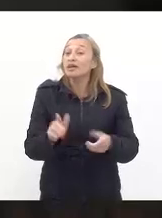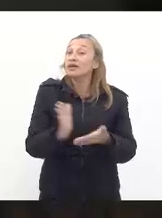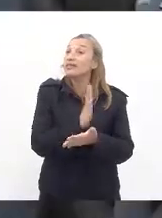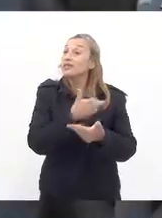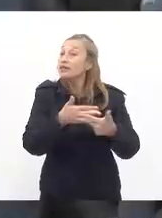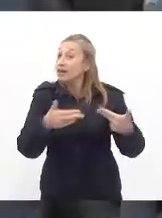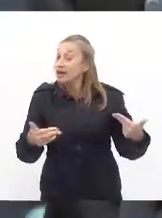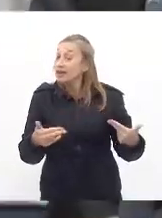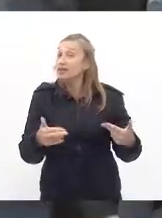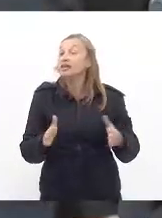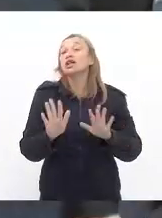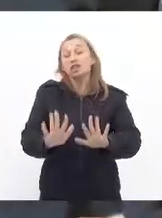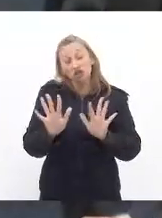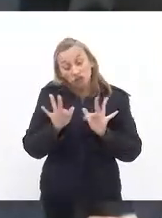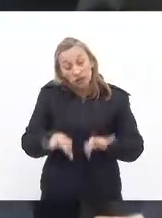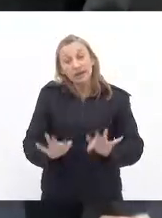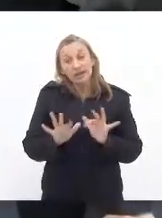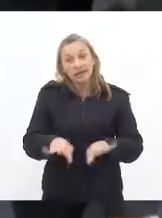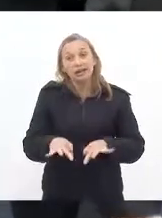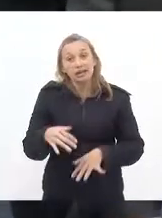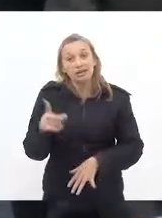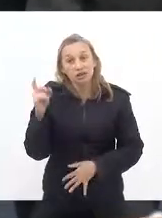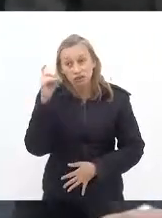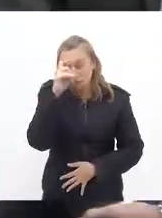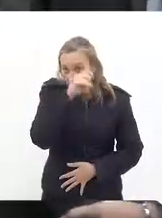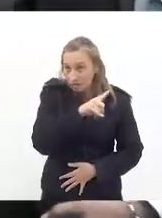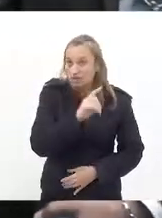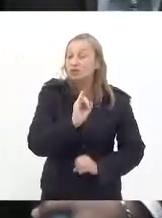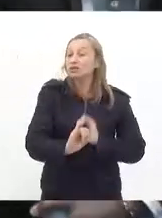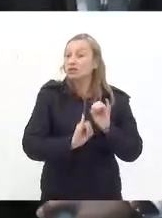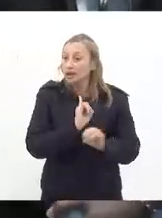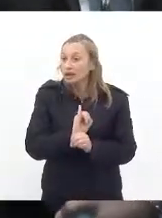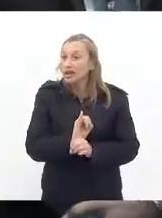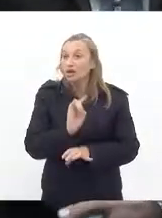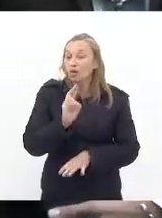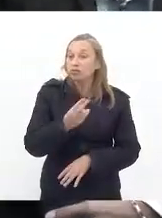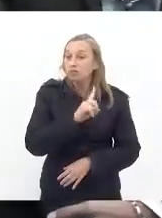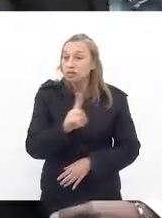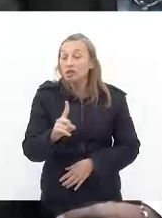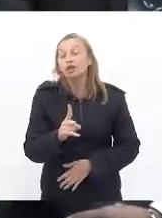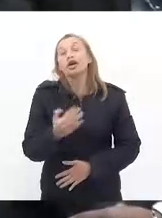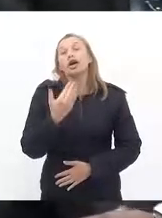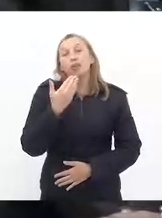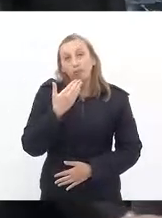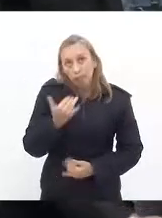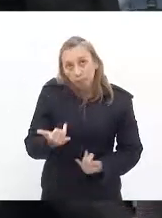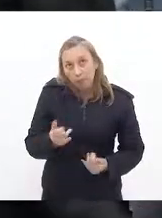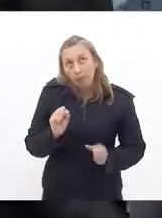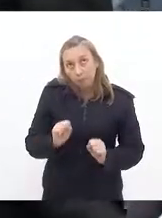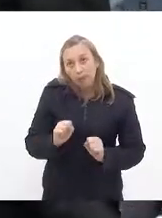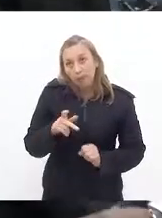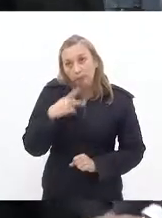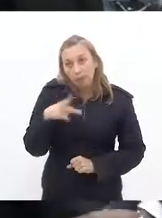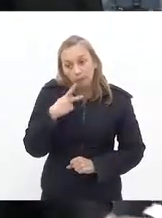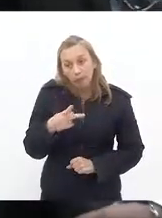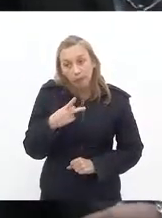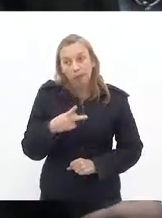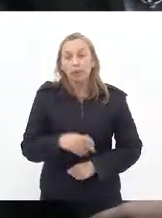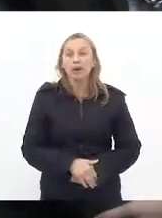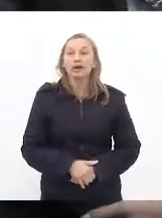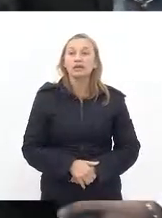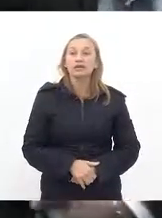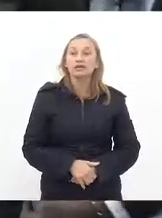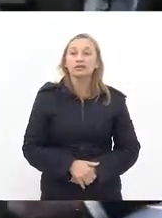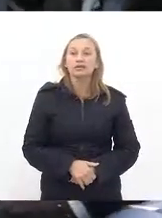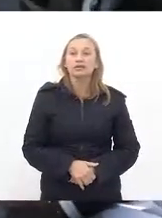vezes fala precisando Deixa eu terminar a dificuldade por favor sim ou não por favor senhora Presidente por favor senhora